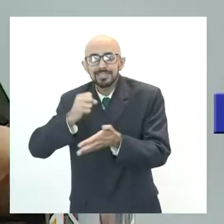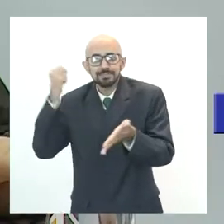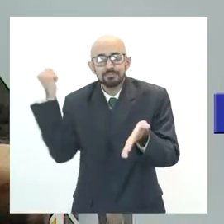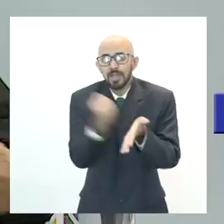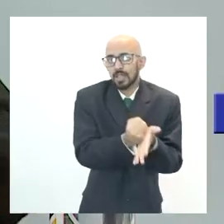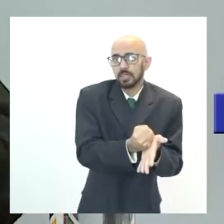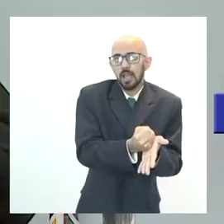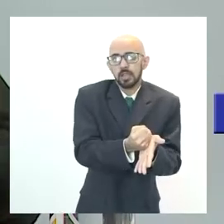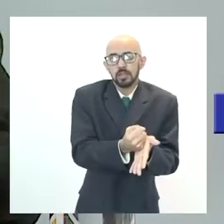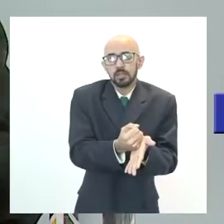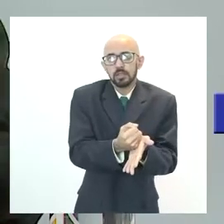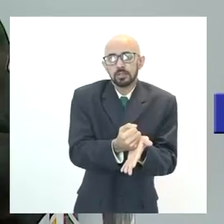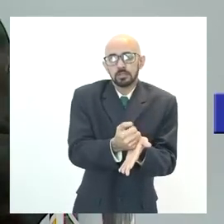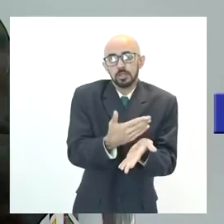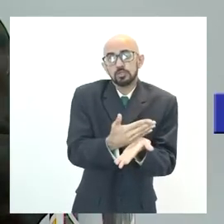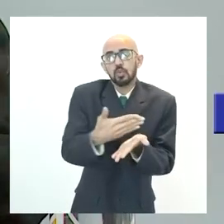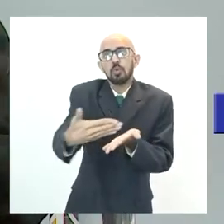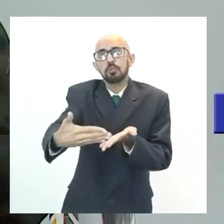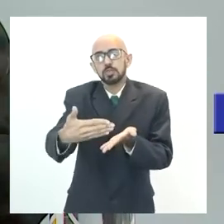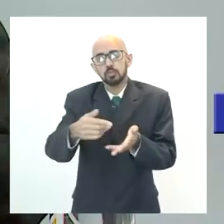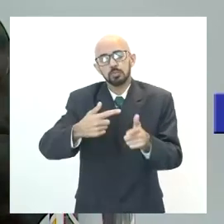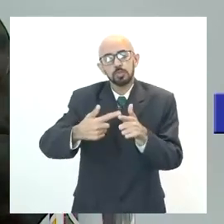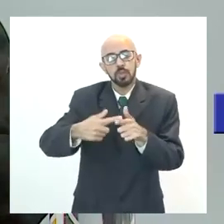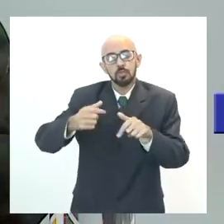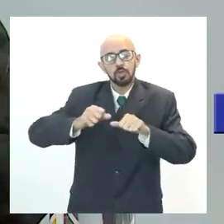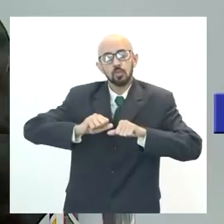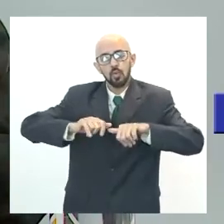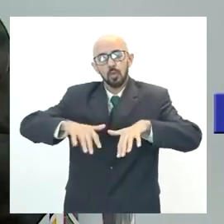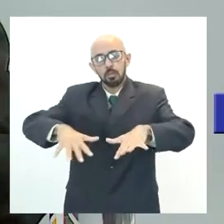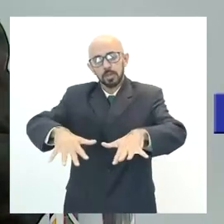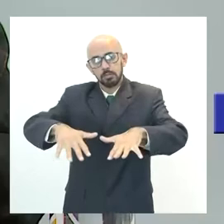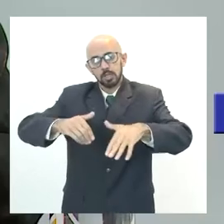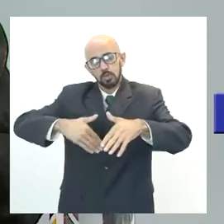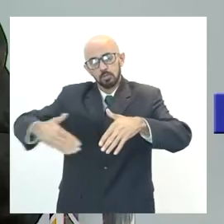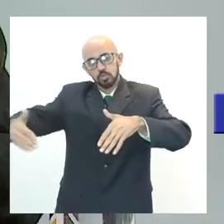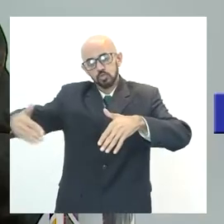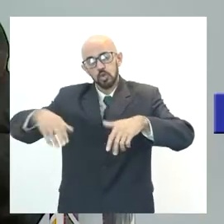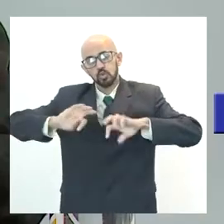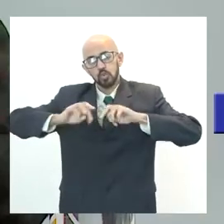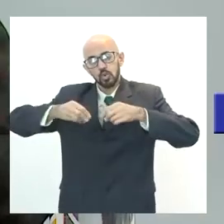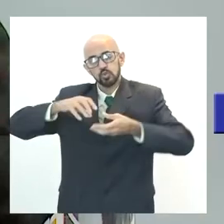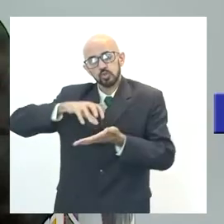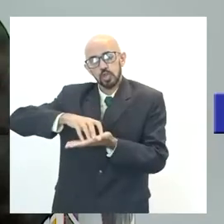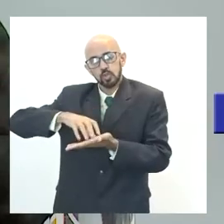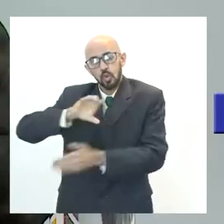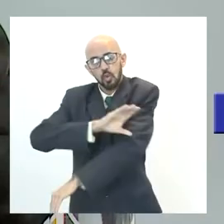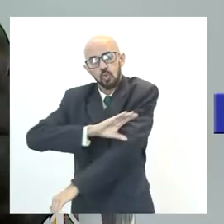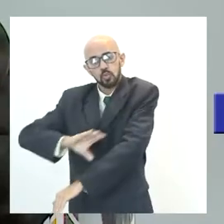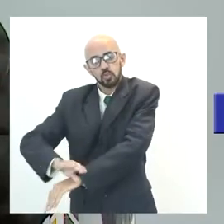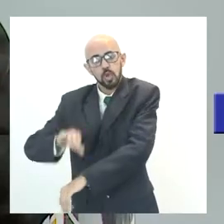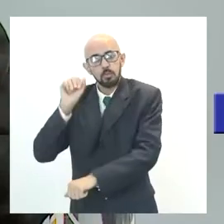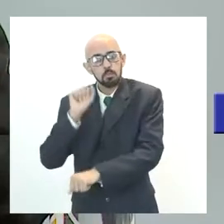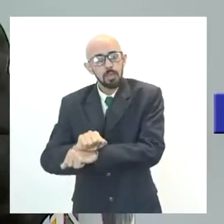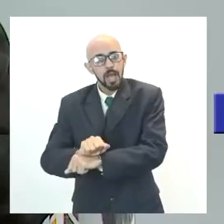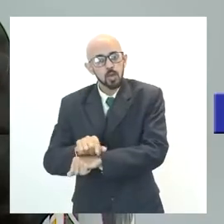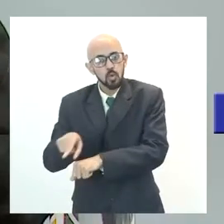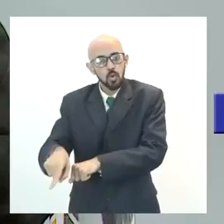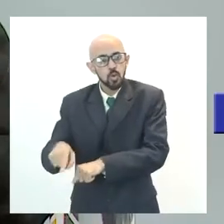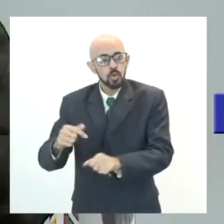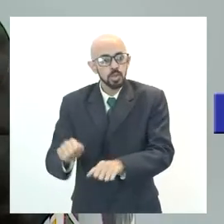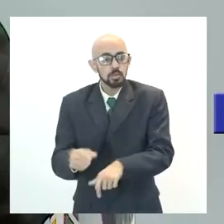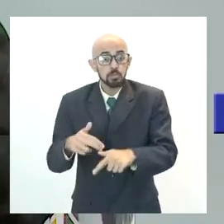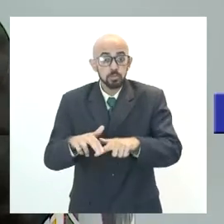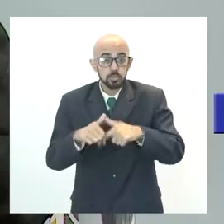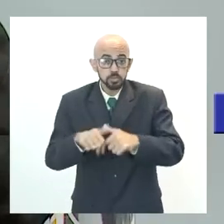início porque assim que começou a pandemia todos setor cultural paralisou a ponto de chegou um ponto